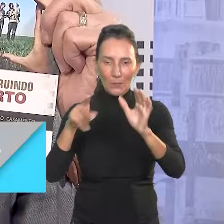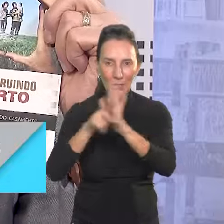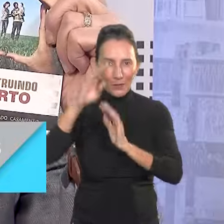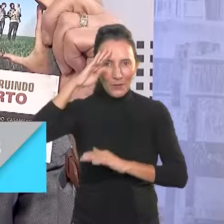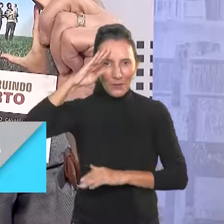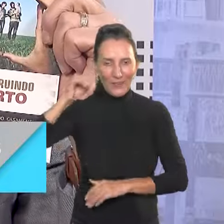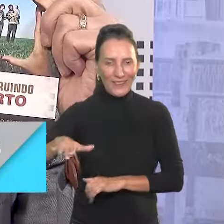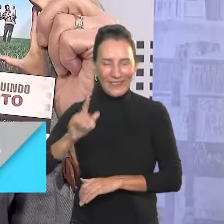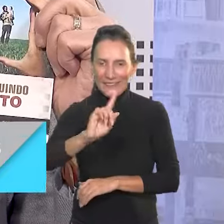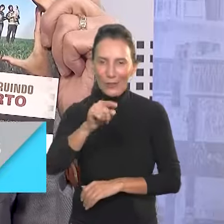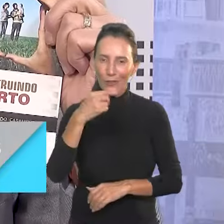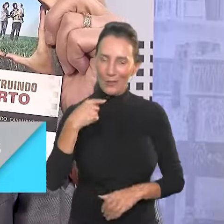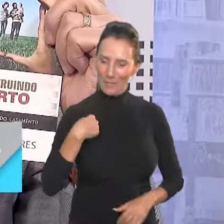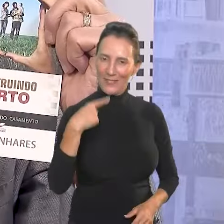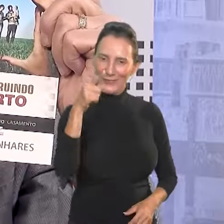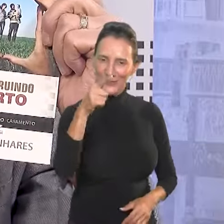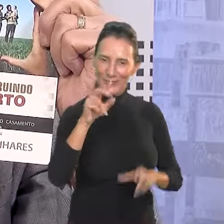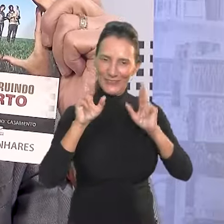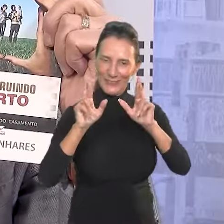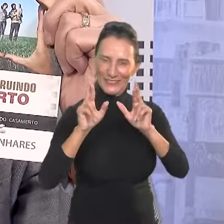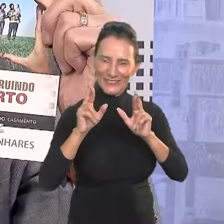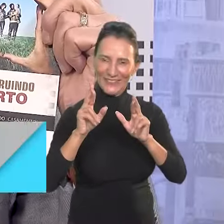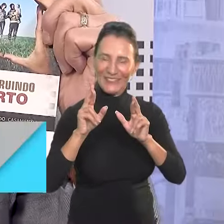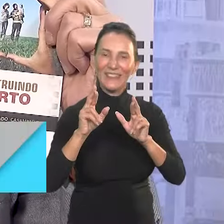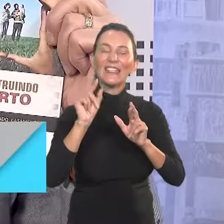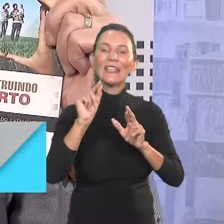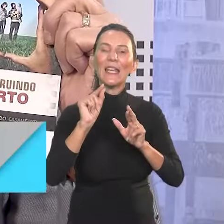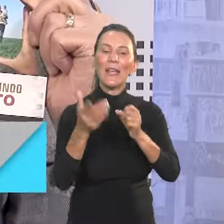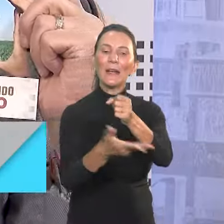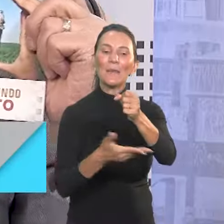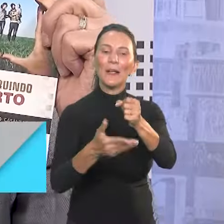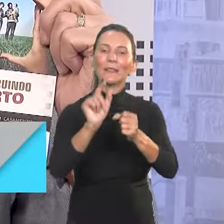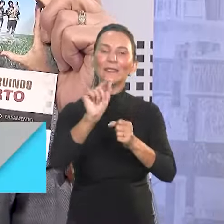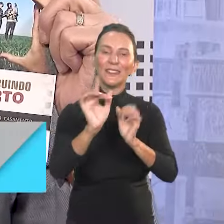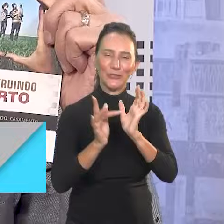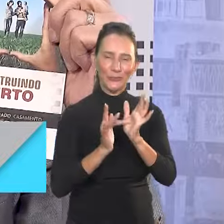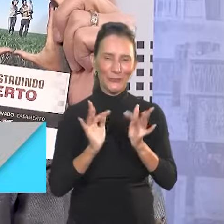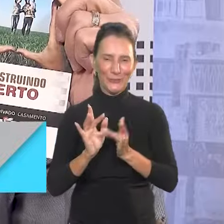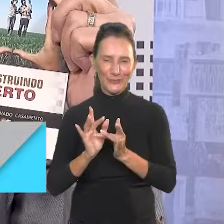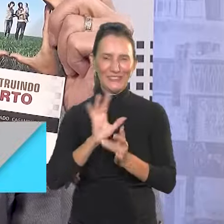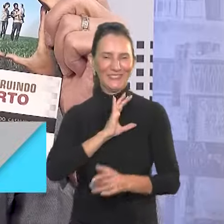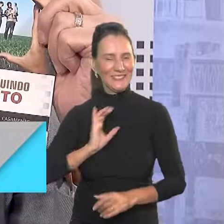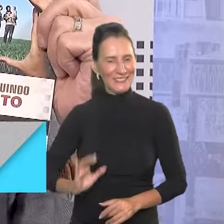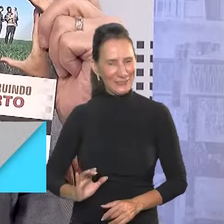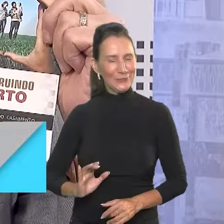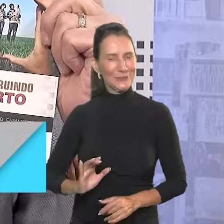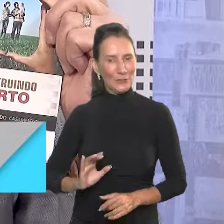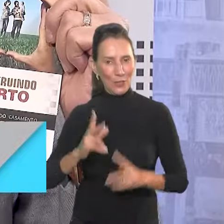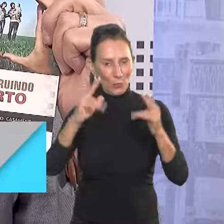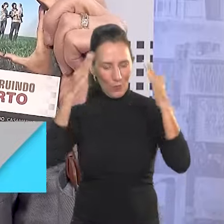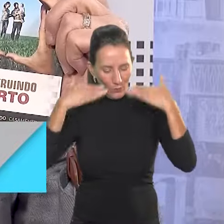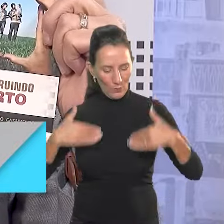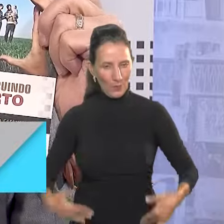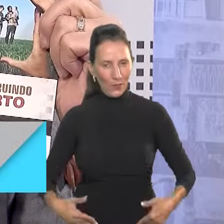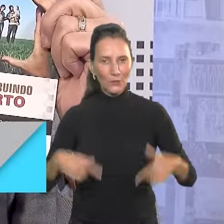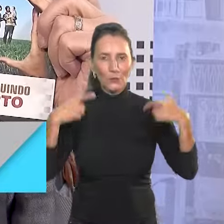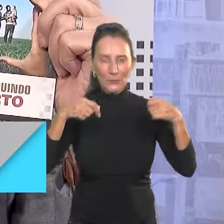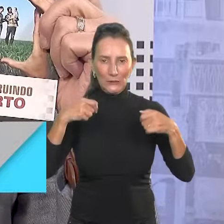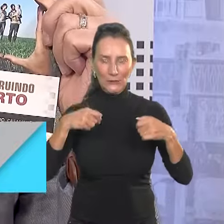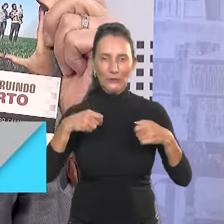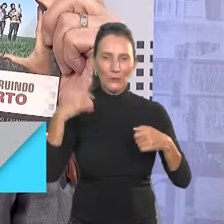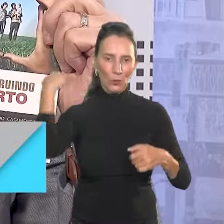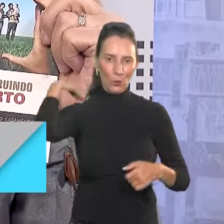sua. Vamos construir. E a rocha é Cristo. A base é Cristo. Como o corpo humano precisa de uma base,